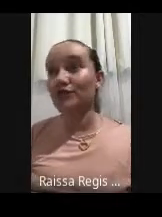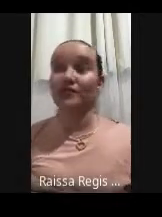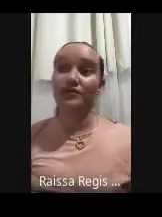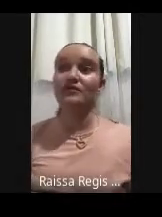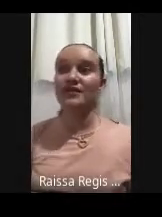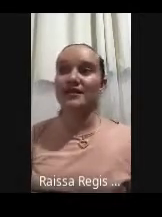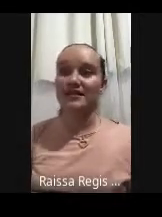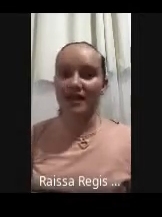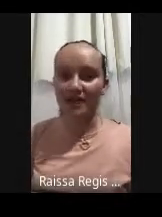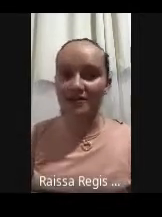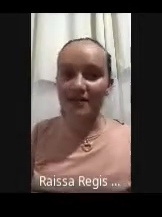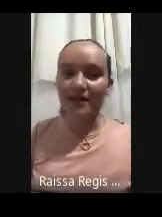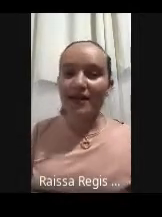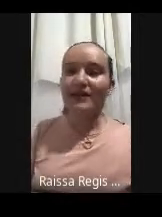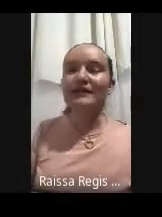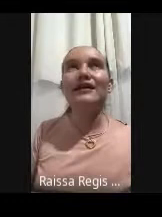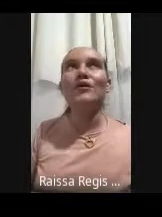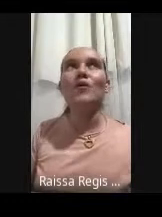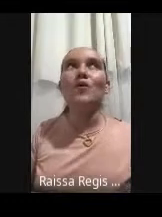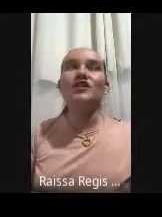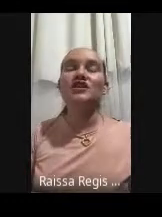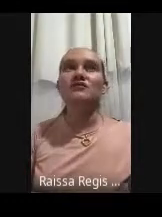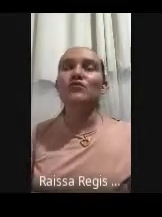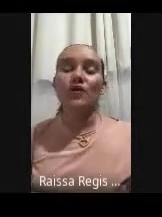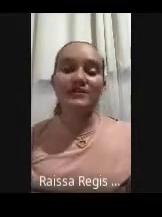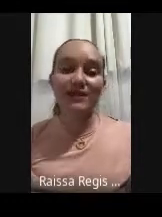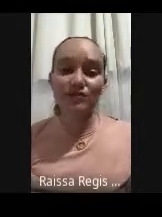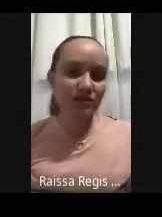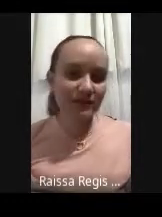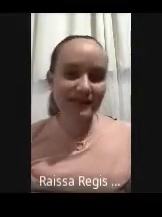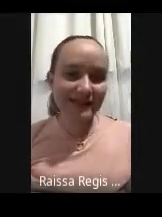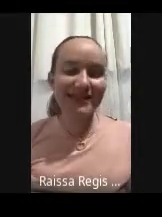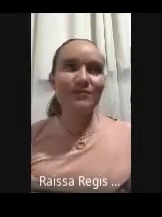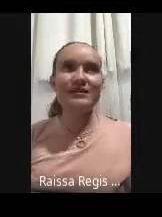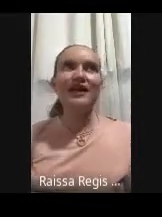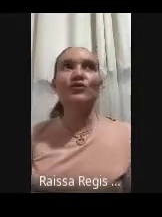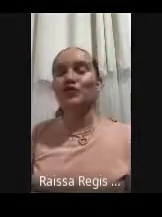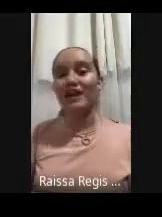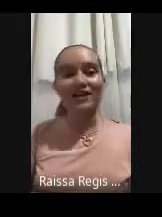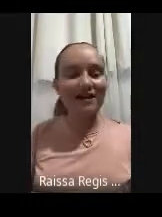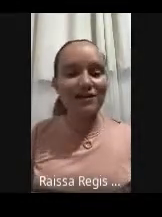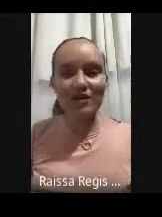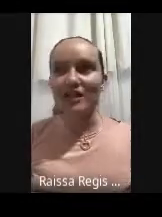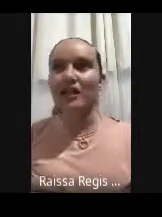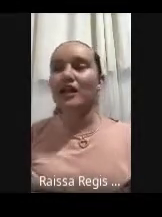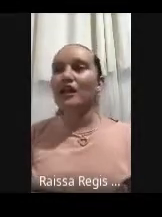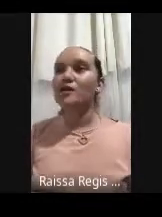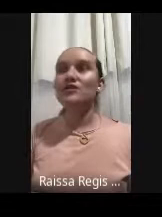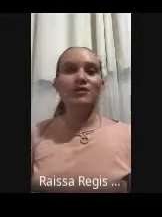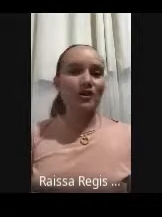conhecido, fator que influencia nas análises. Então, hoje, os conhecimentos em Libras, né, e tudo fica gravado